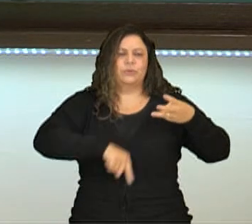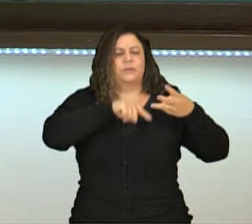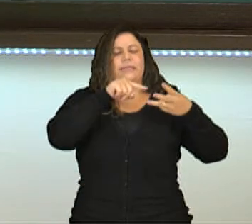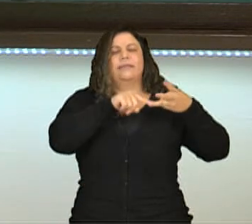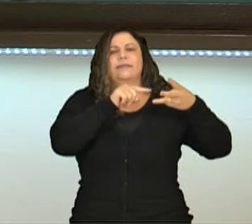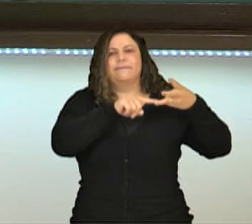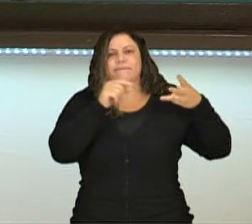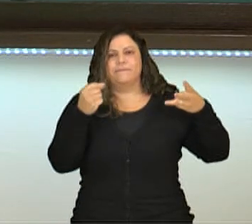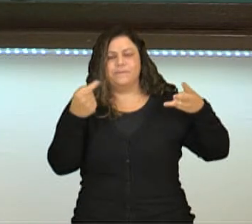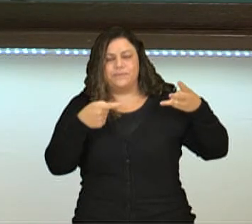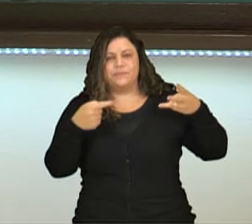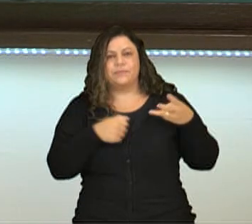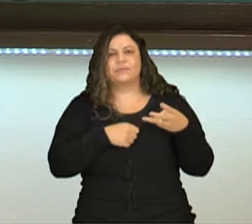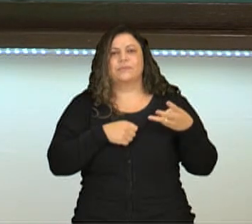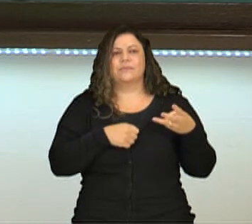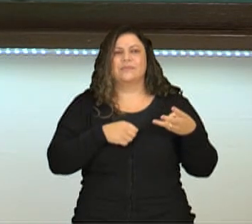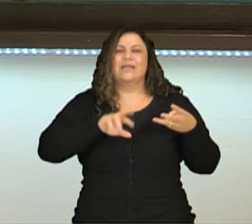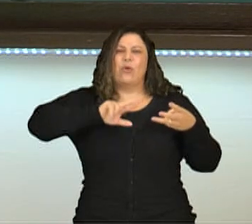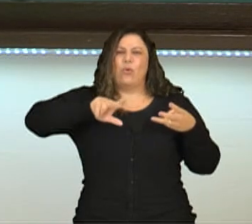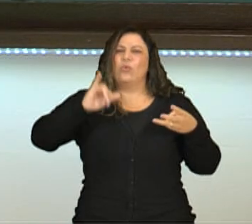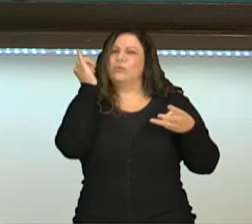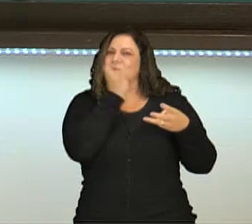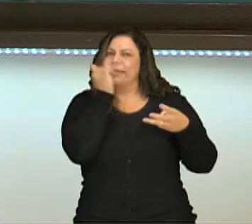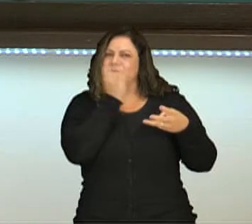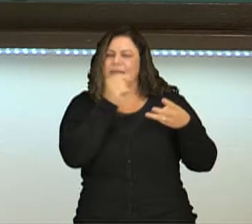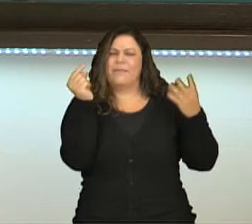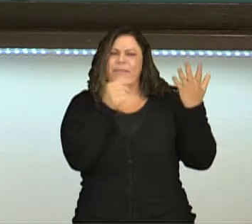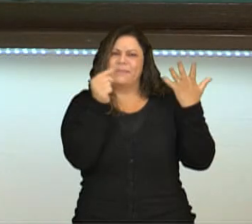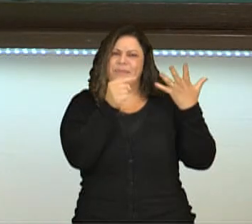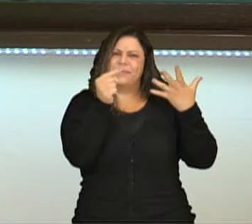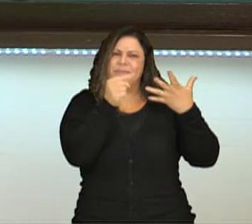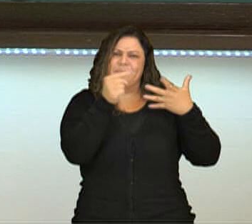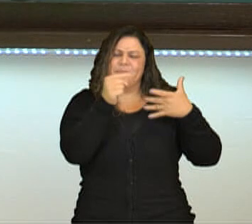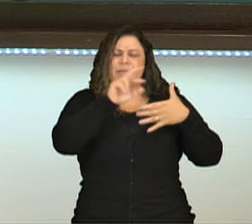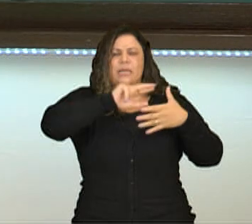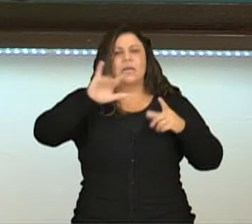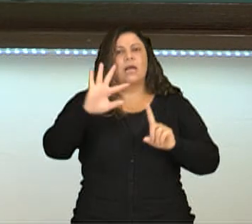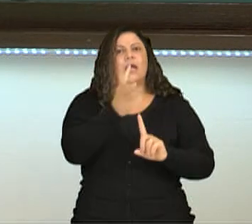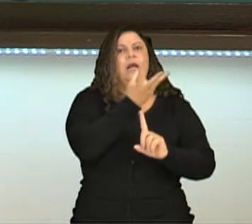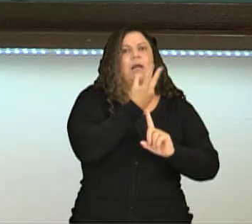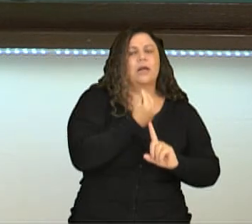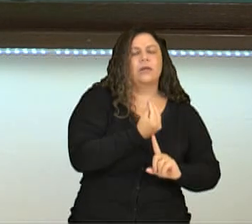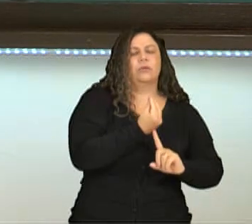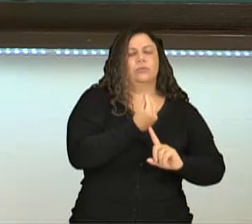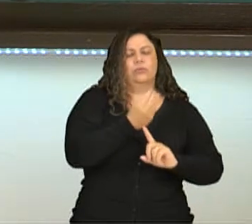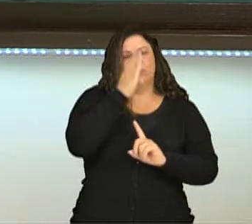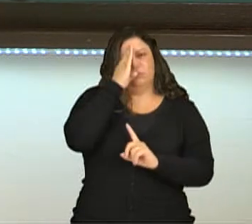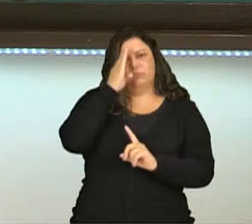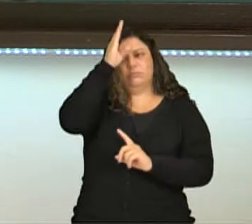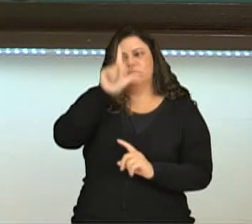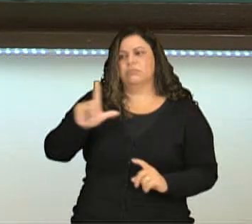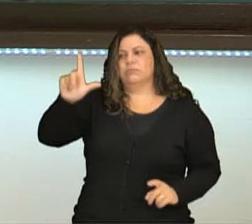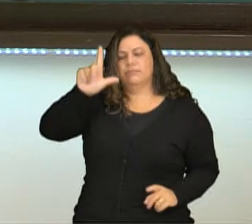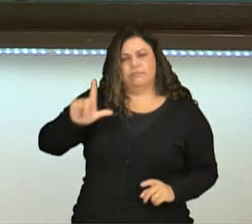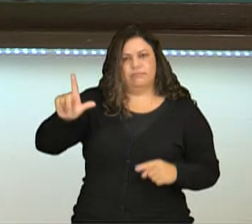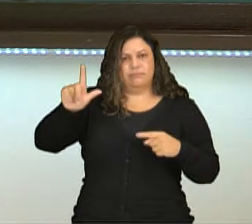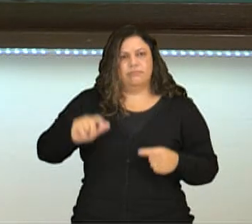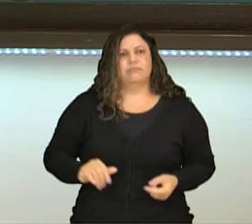nós vamos ter então Miguel de Cervantes na Itália, vários artistas que também se destacam na literatura.